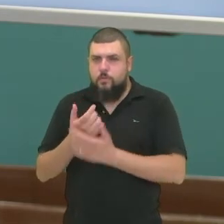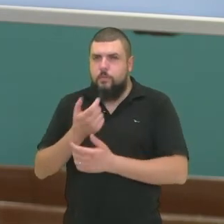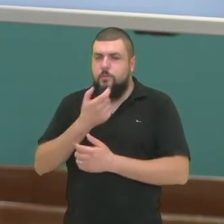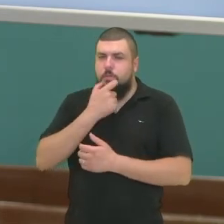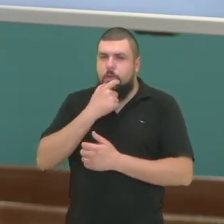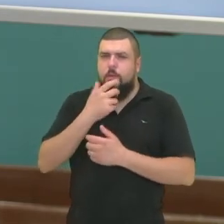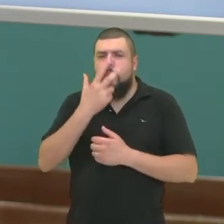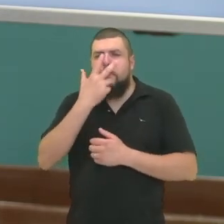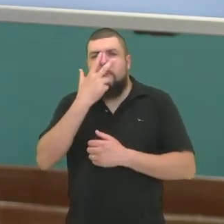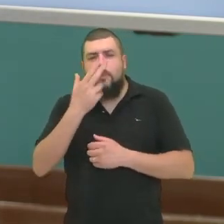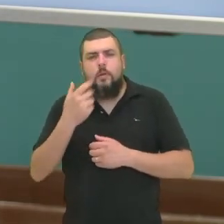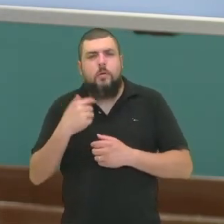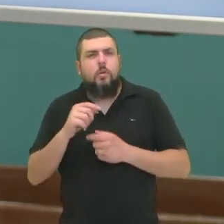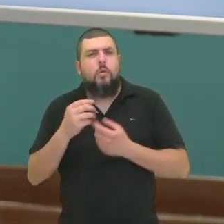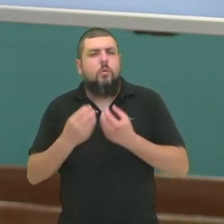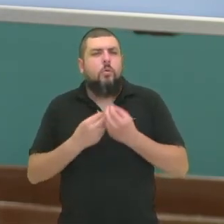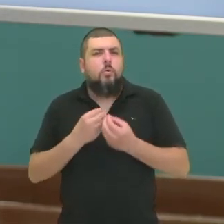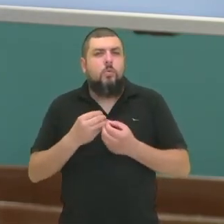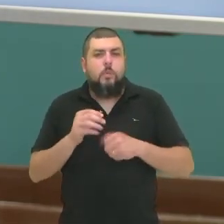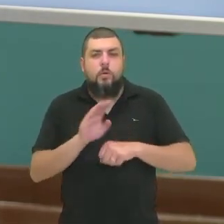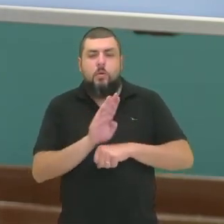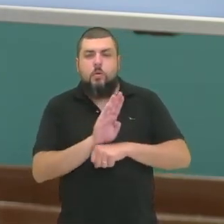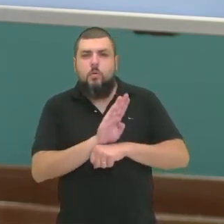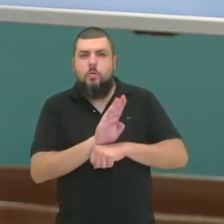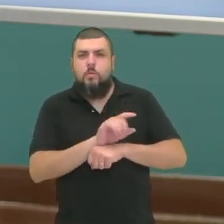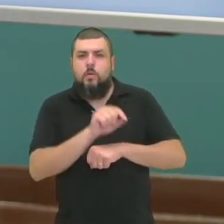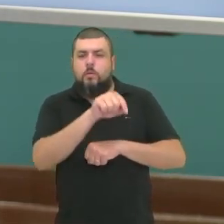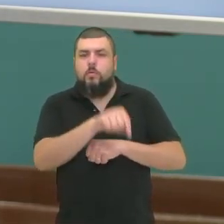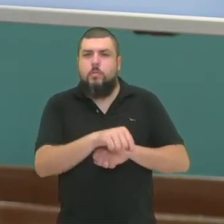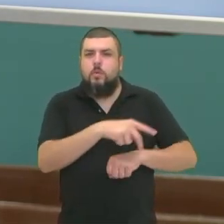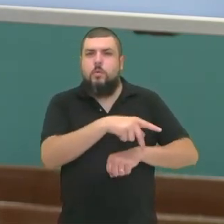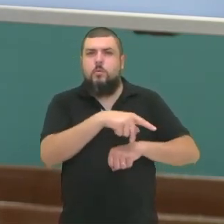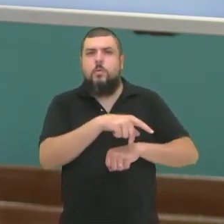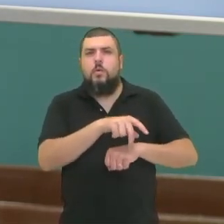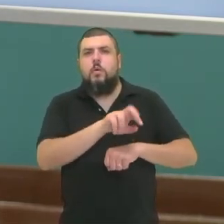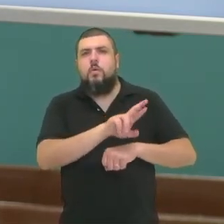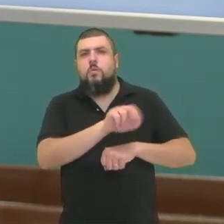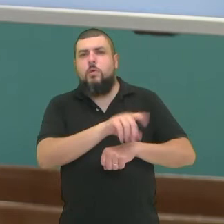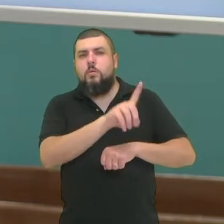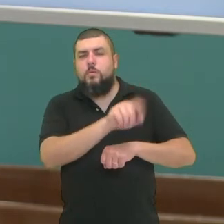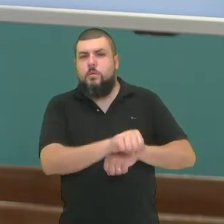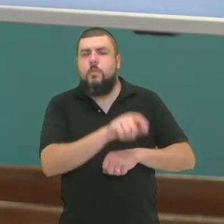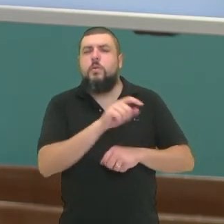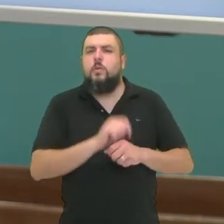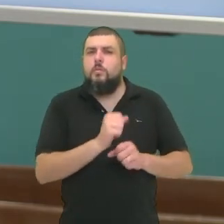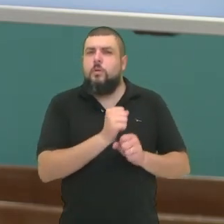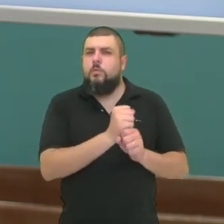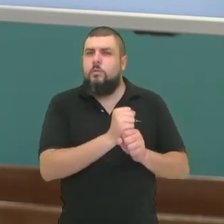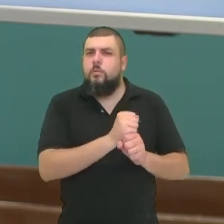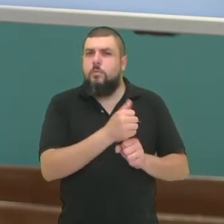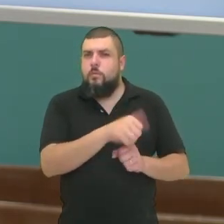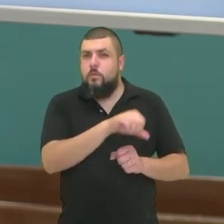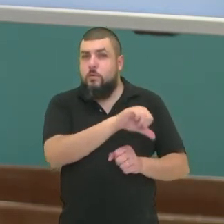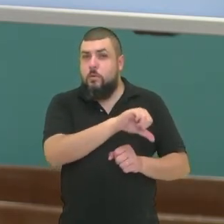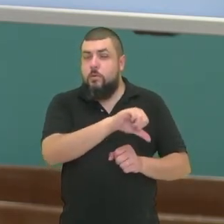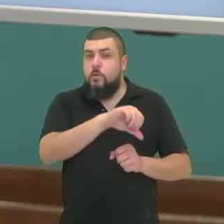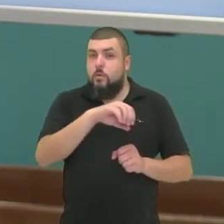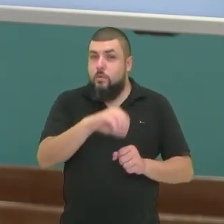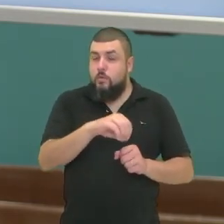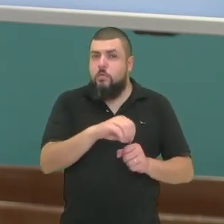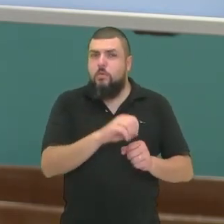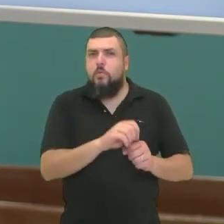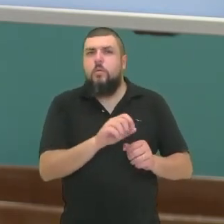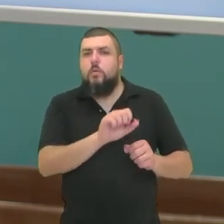em Ruanda, onde tiveram problemas étnicos e um genocídio na década de 1990, com a saída dos